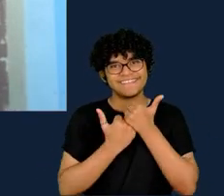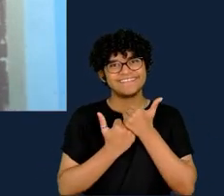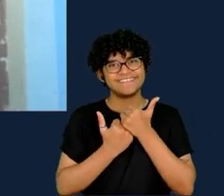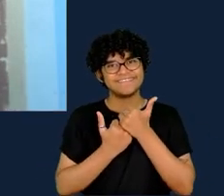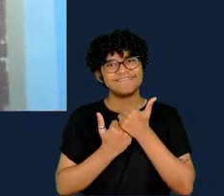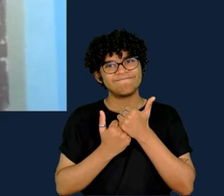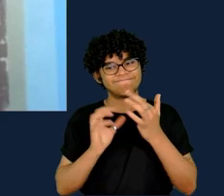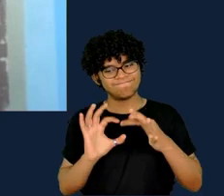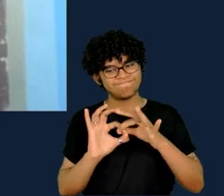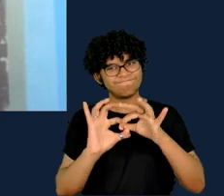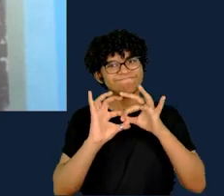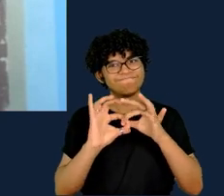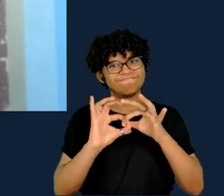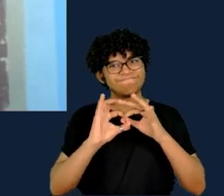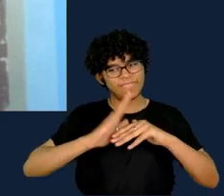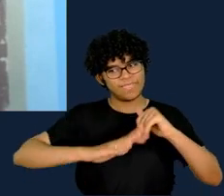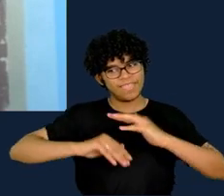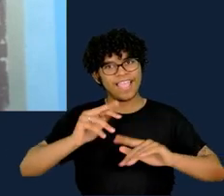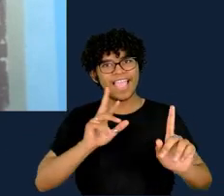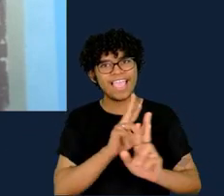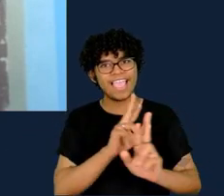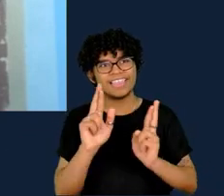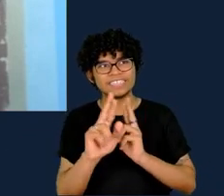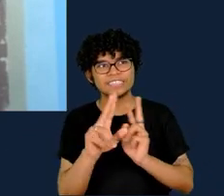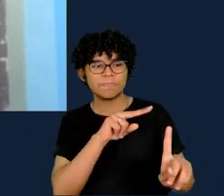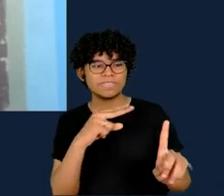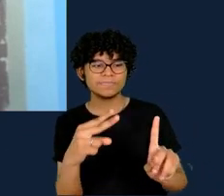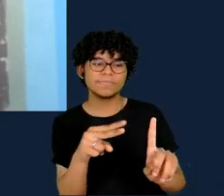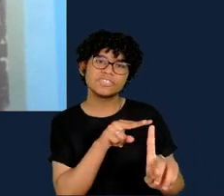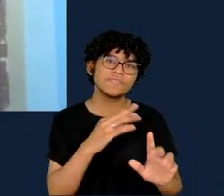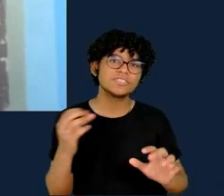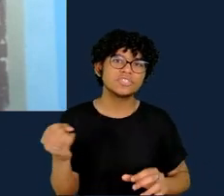de construção de um outro olhar diferenciado. Então,